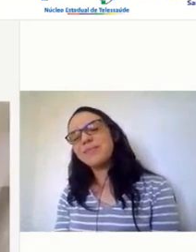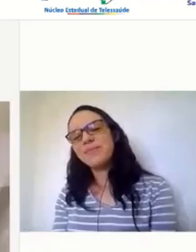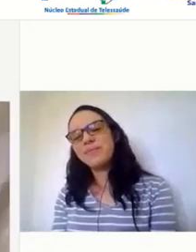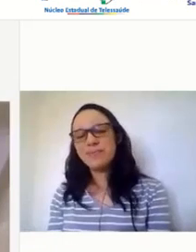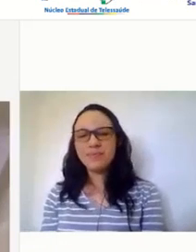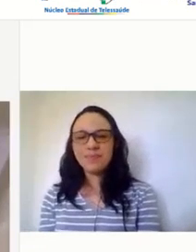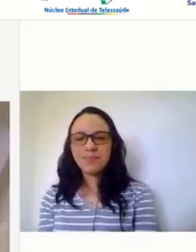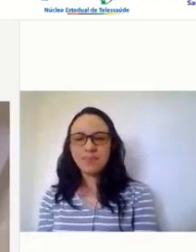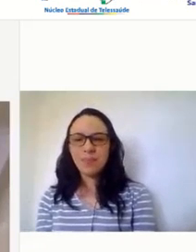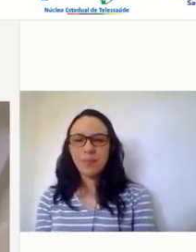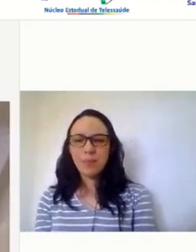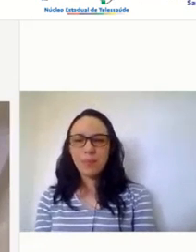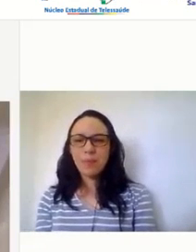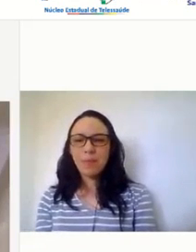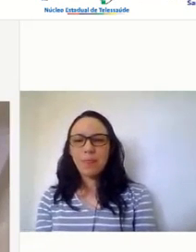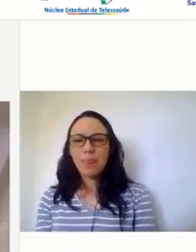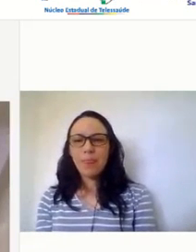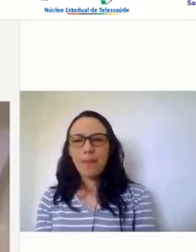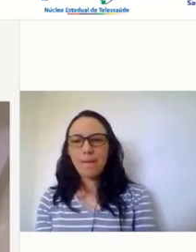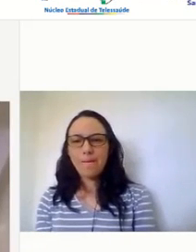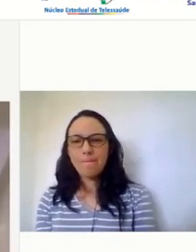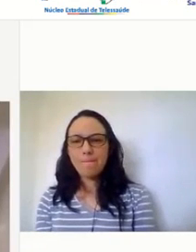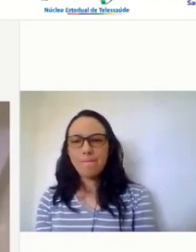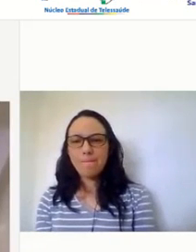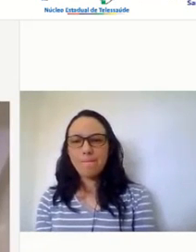e aí e